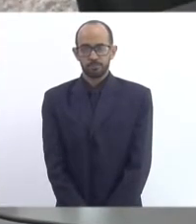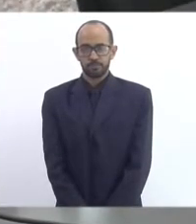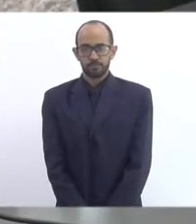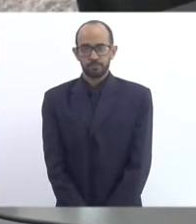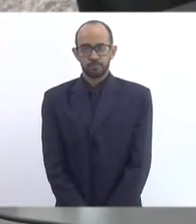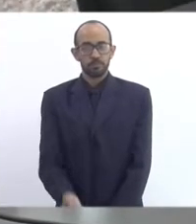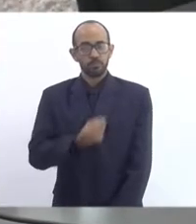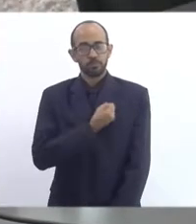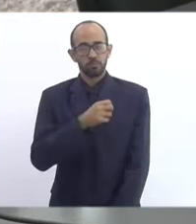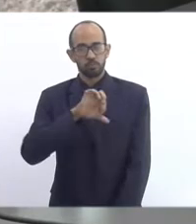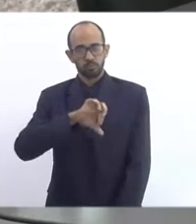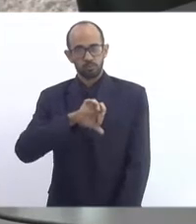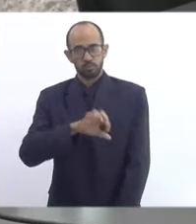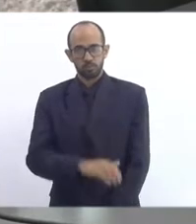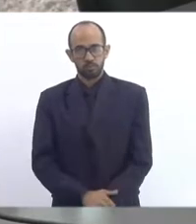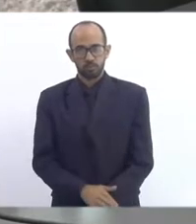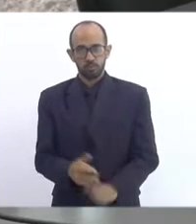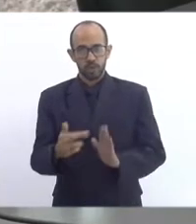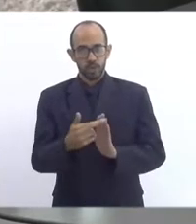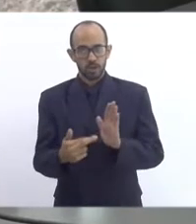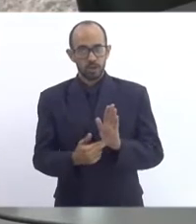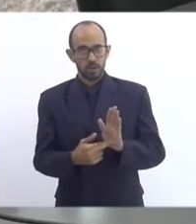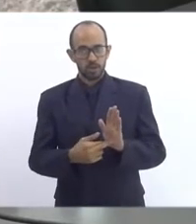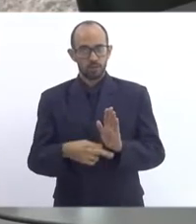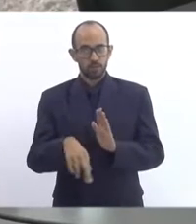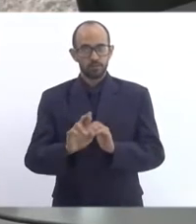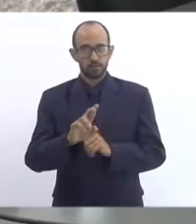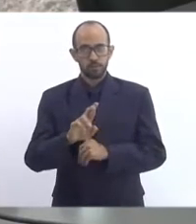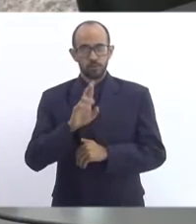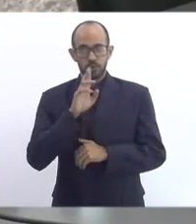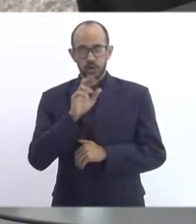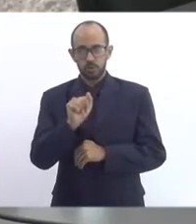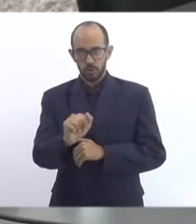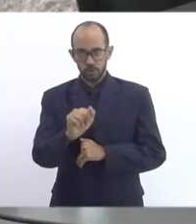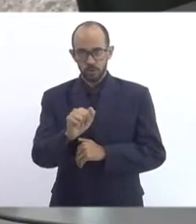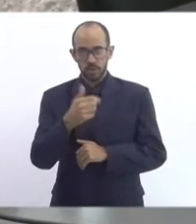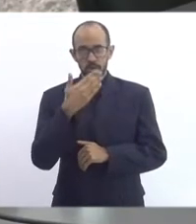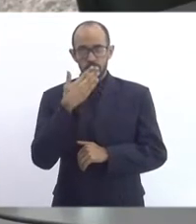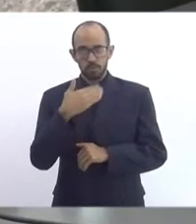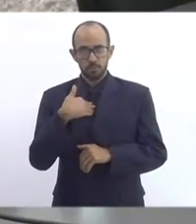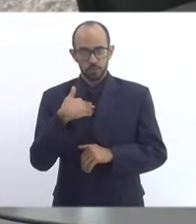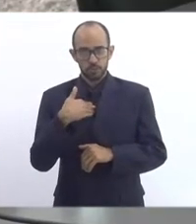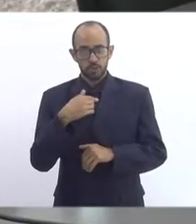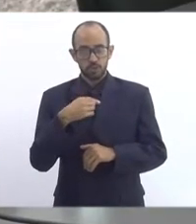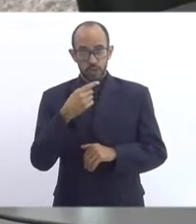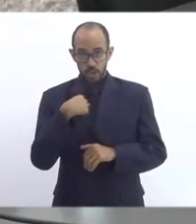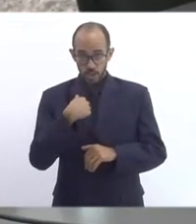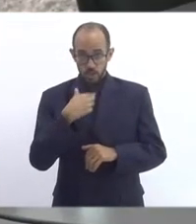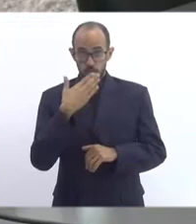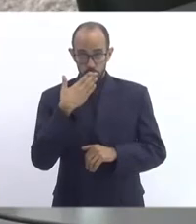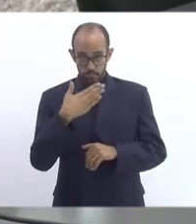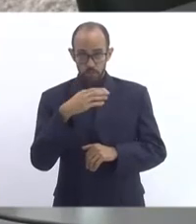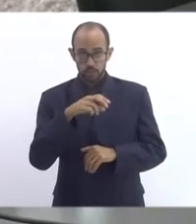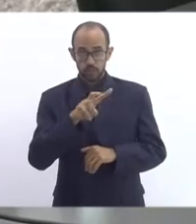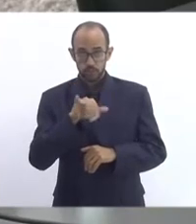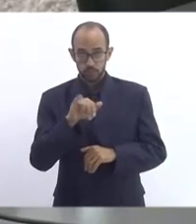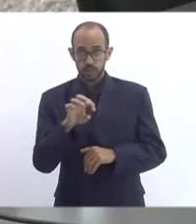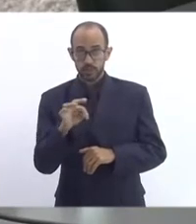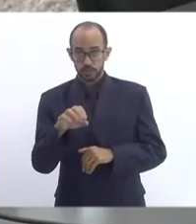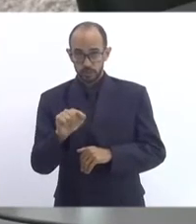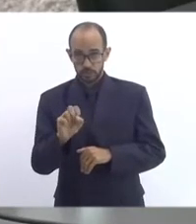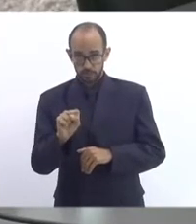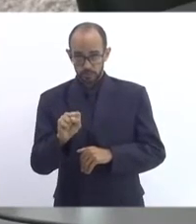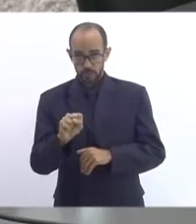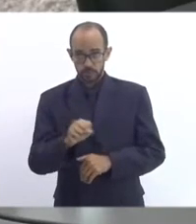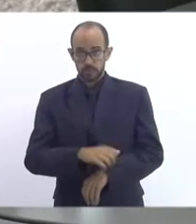Nove da pauta. Relator deputado Rodrigo Amorim, vou pedir vistas. O 9, projeto de lei